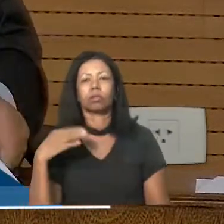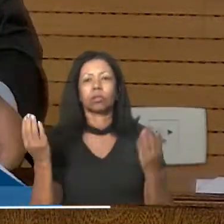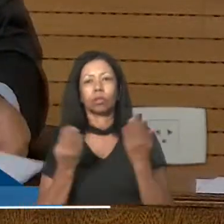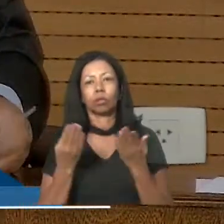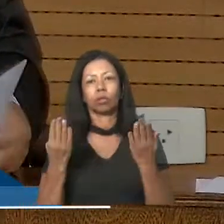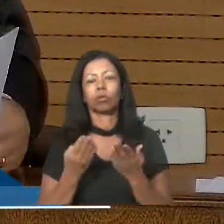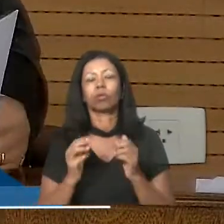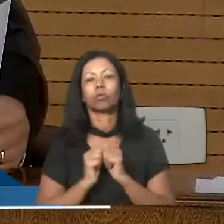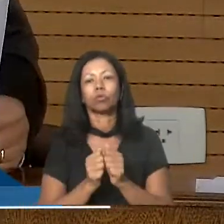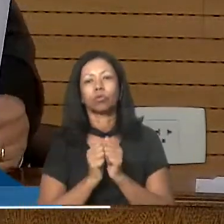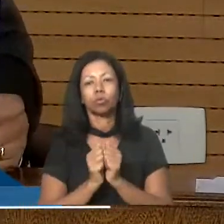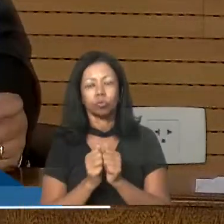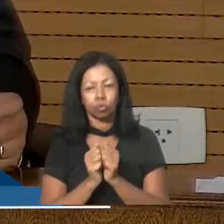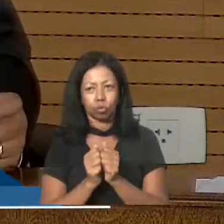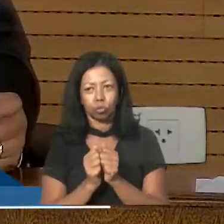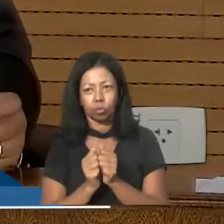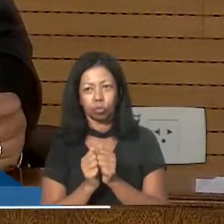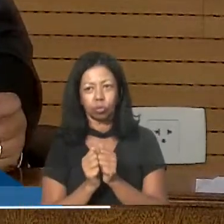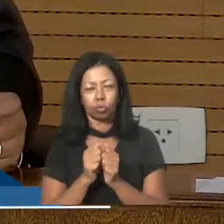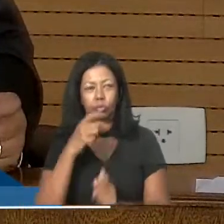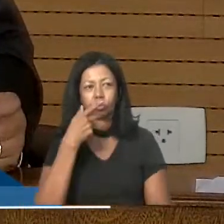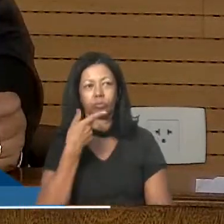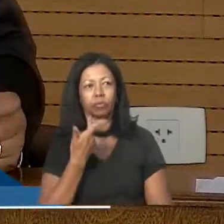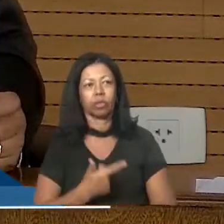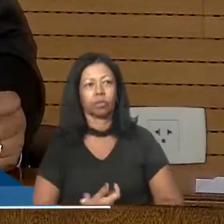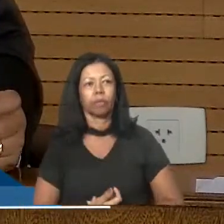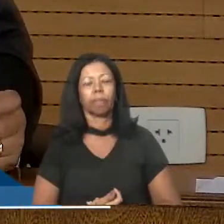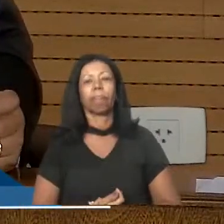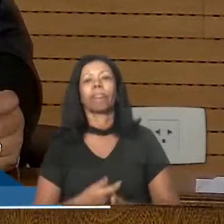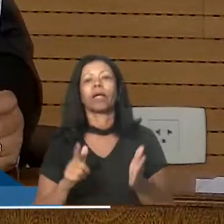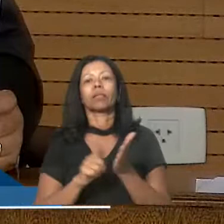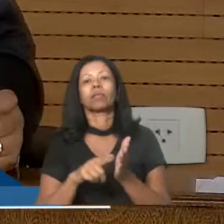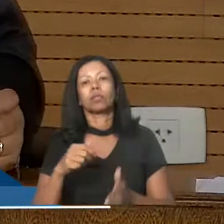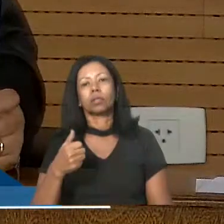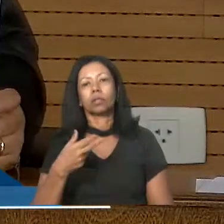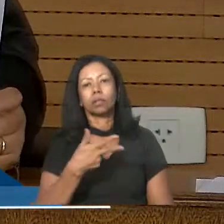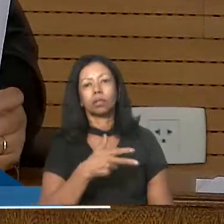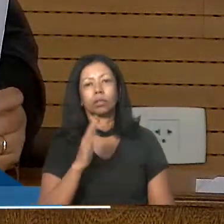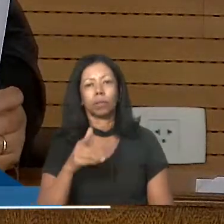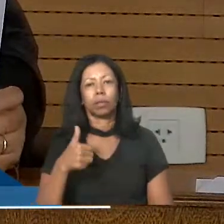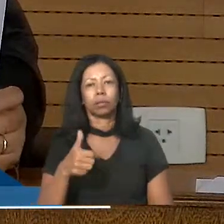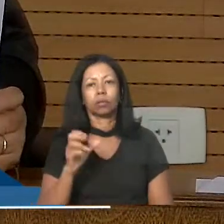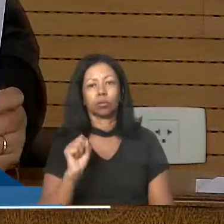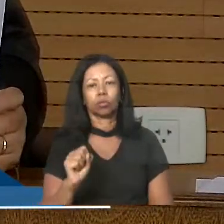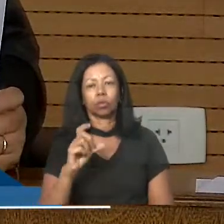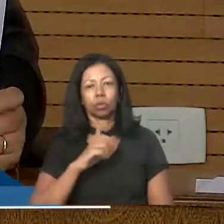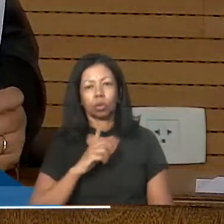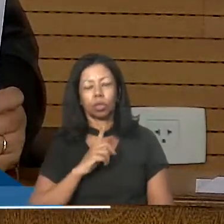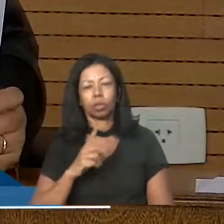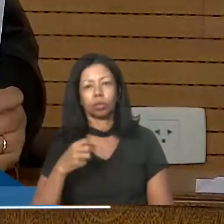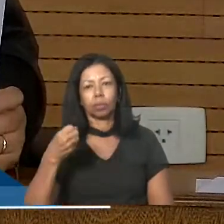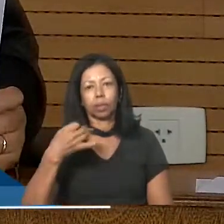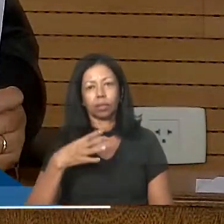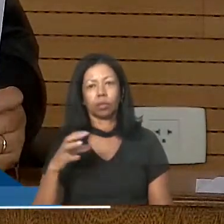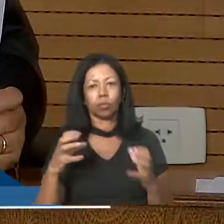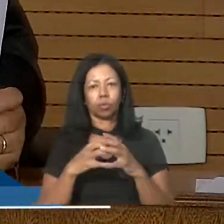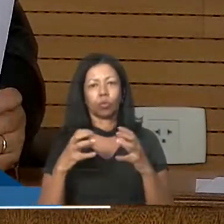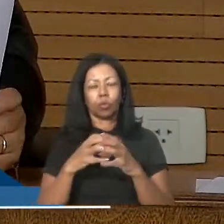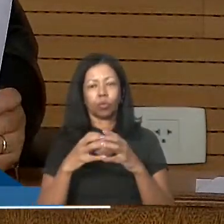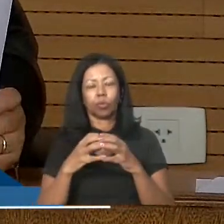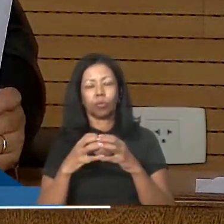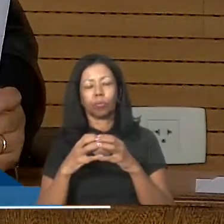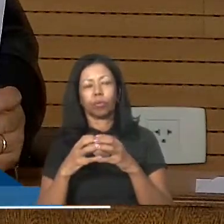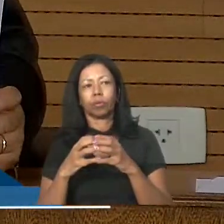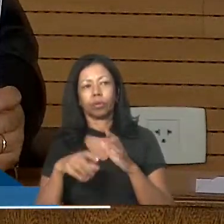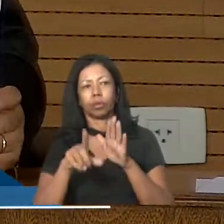passam a exarar parecer em conjunto sobre a matéria. As folhas 13/18 encontra-se o parecer da douta